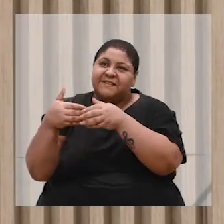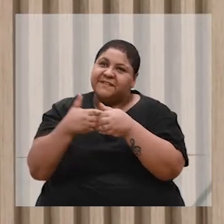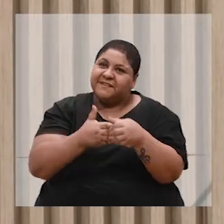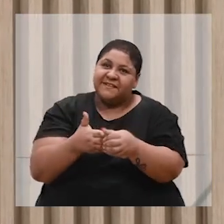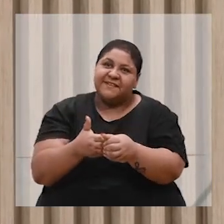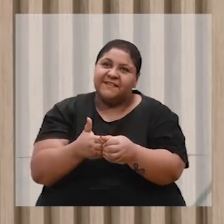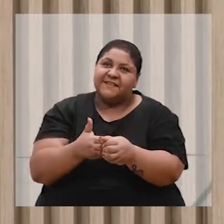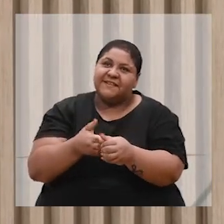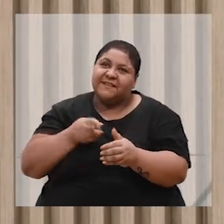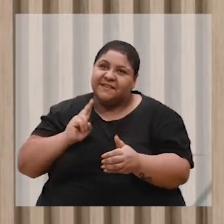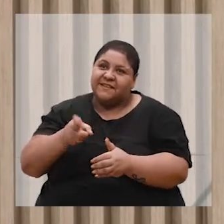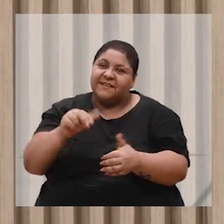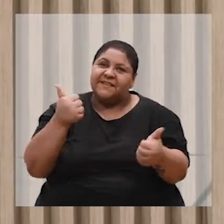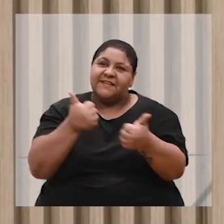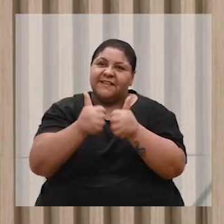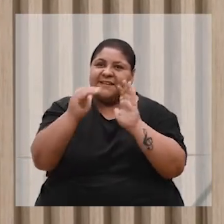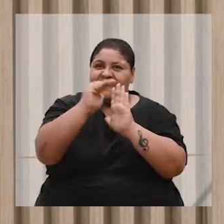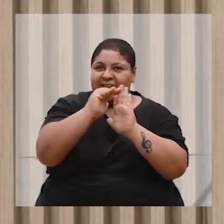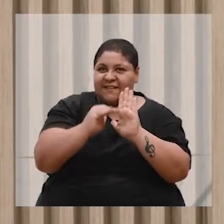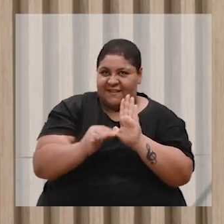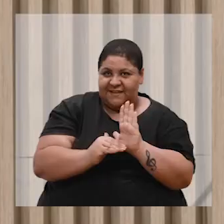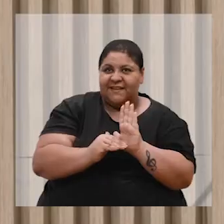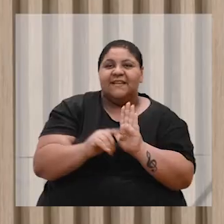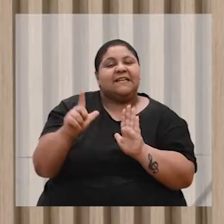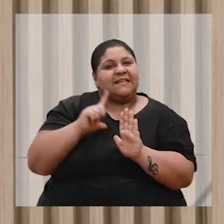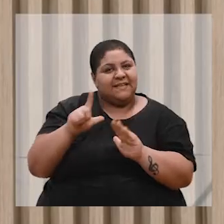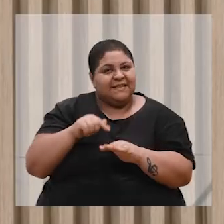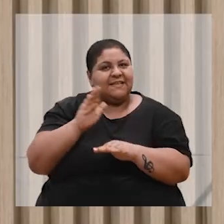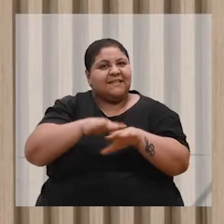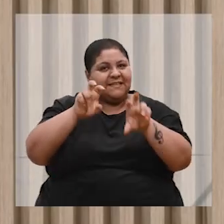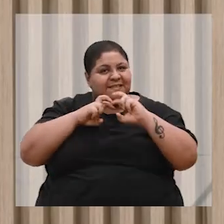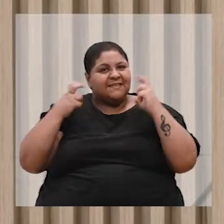nos acompanhou e segue na programação da TV Câmara, porque